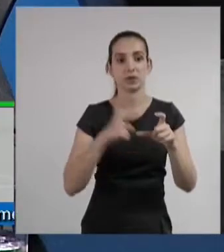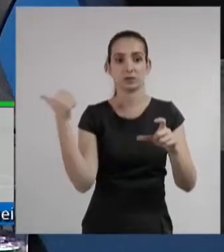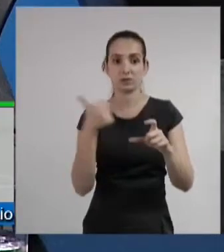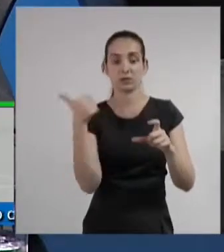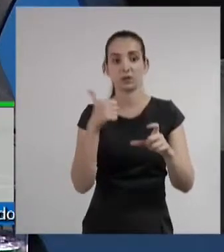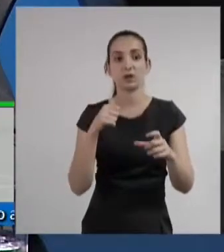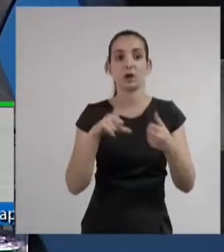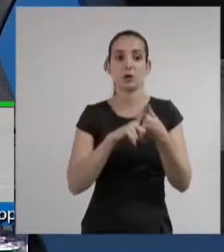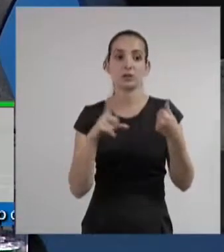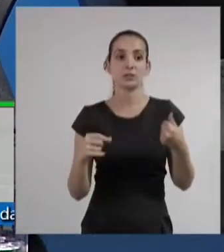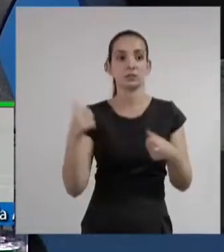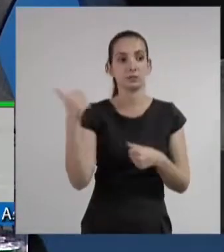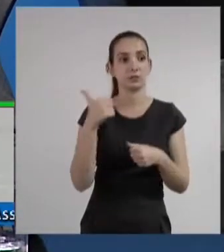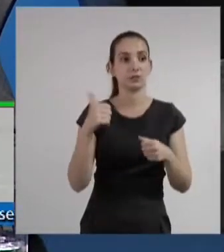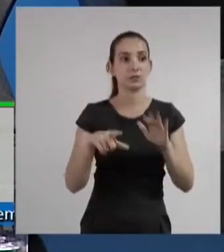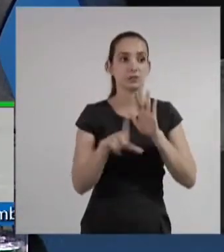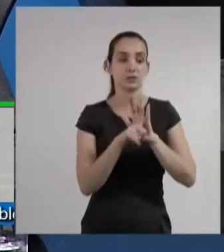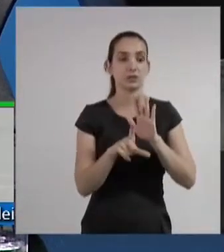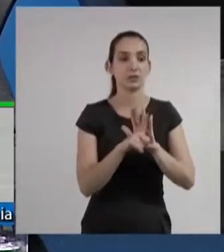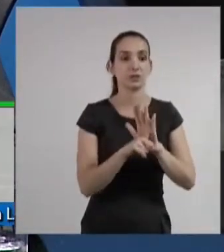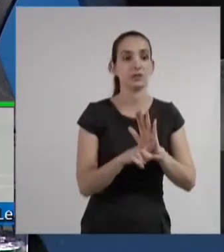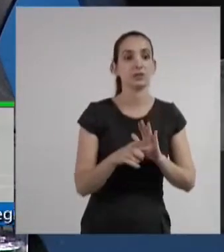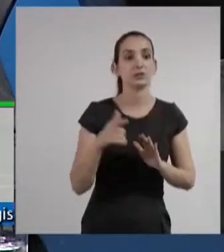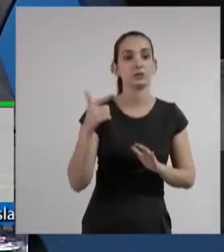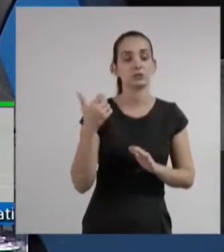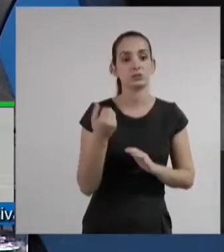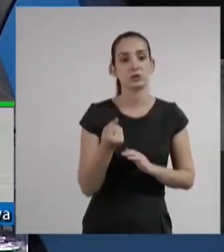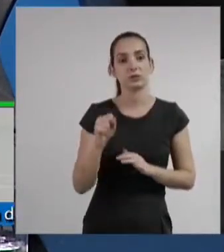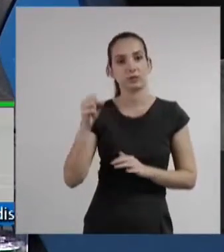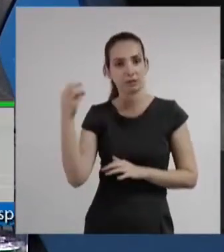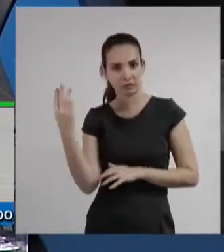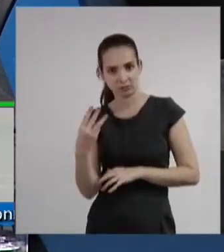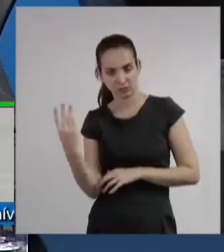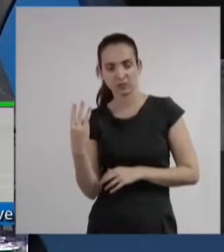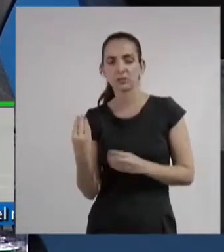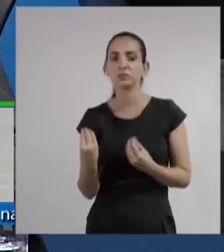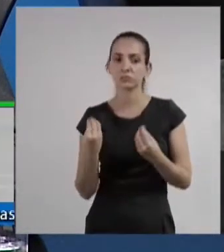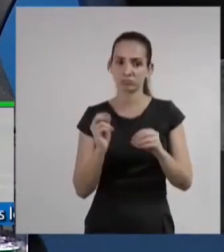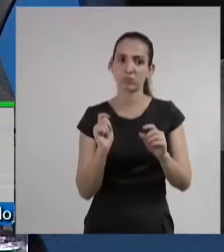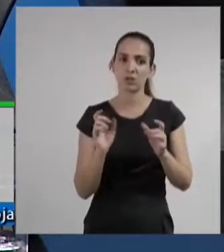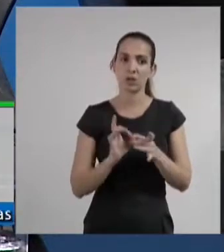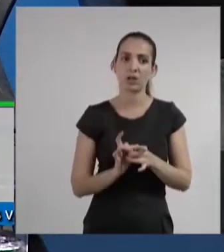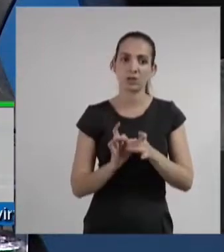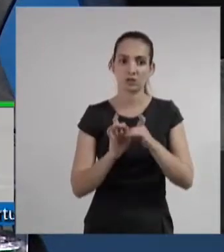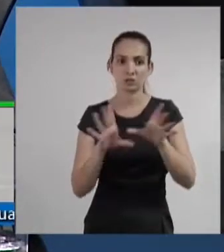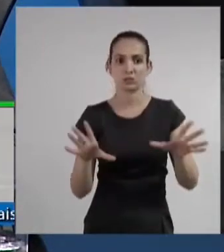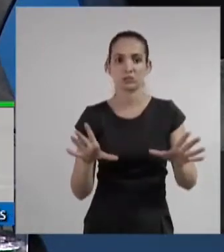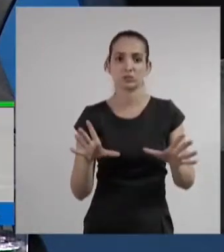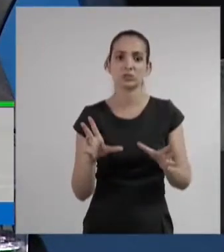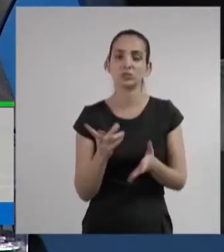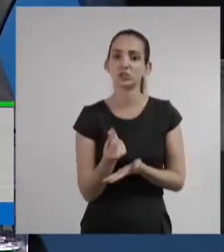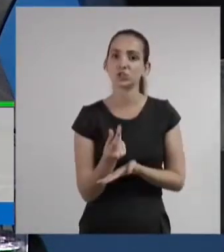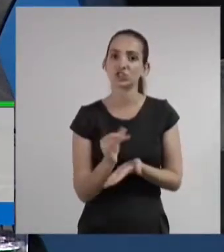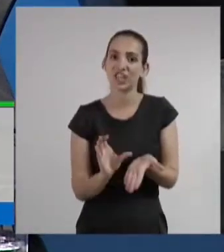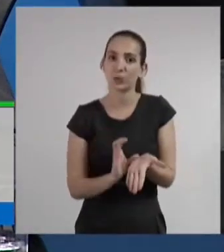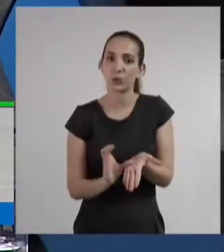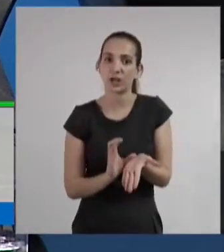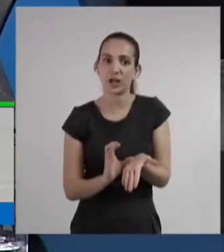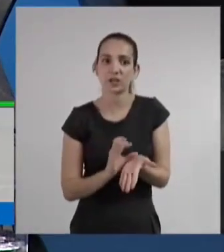1º da lei 2.783, que autoriza a concessão de crédito presumido e